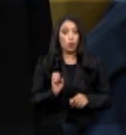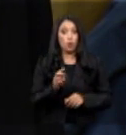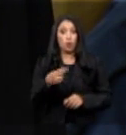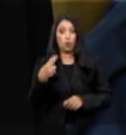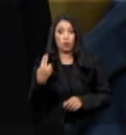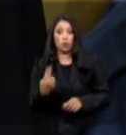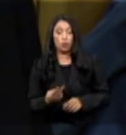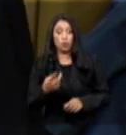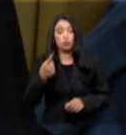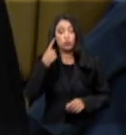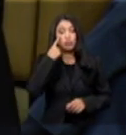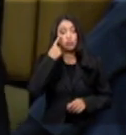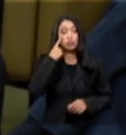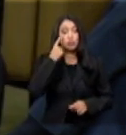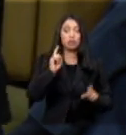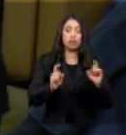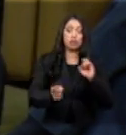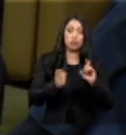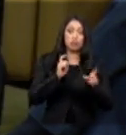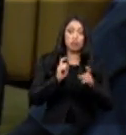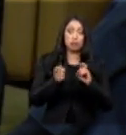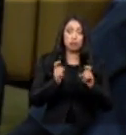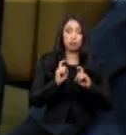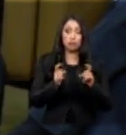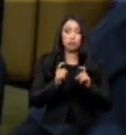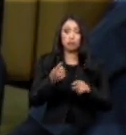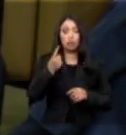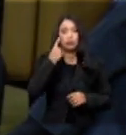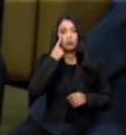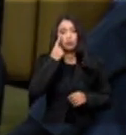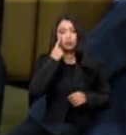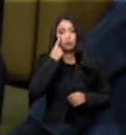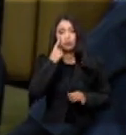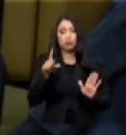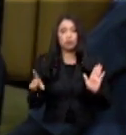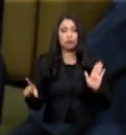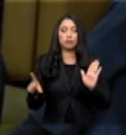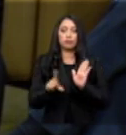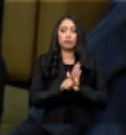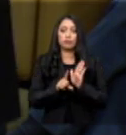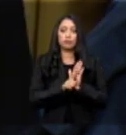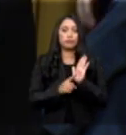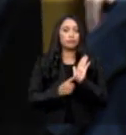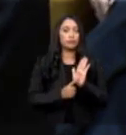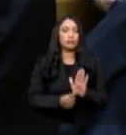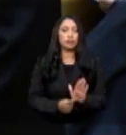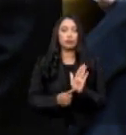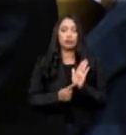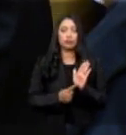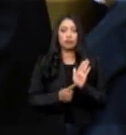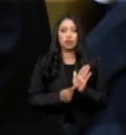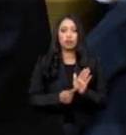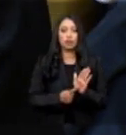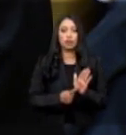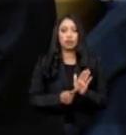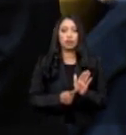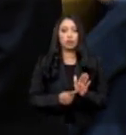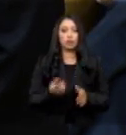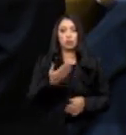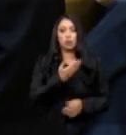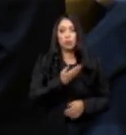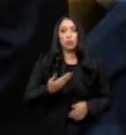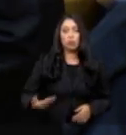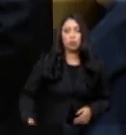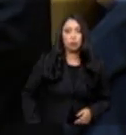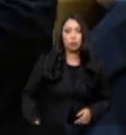naquelas de interesse da administração. Vejam, a lei não fala em interesse público, não fala em interesse